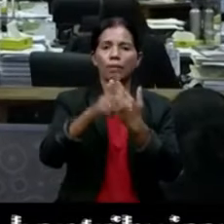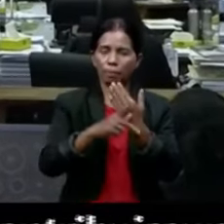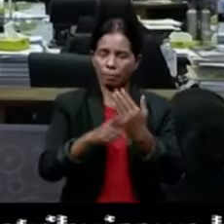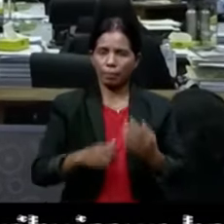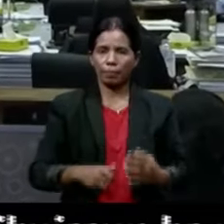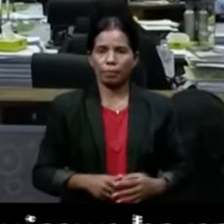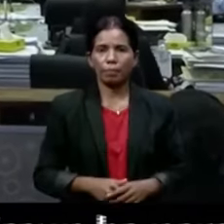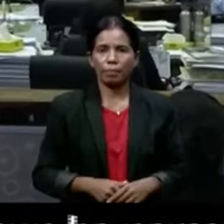nmer gmn